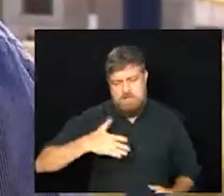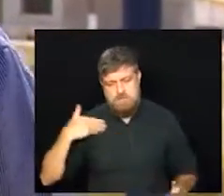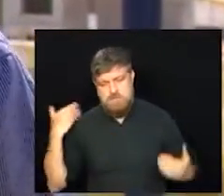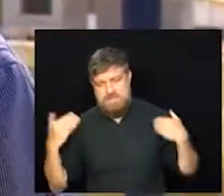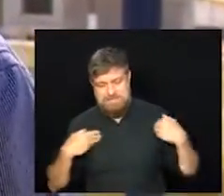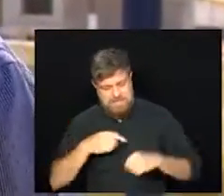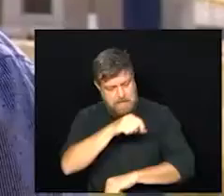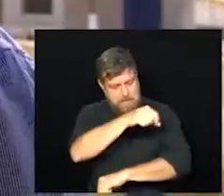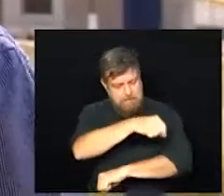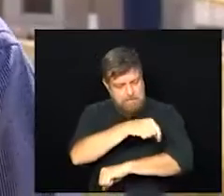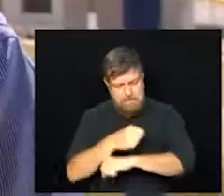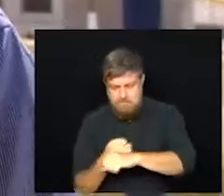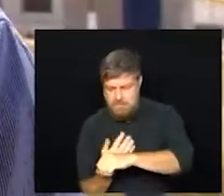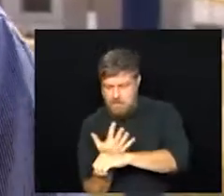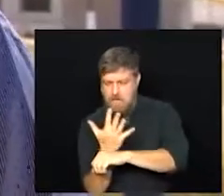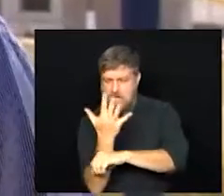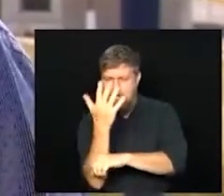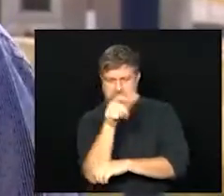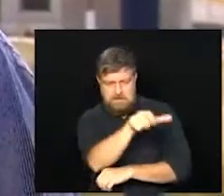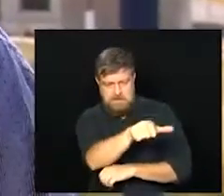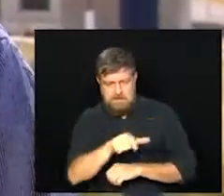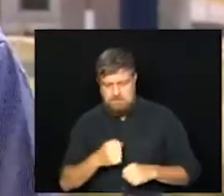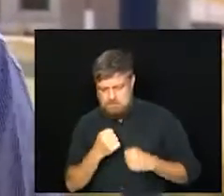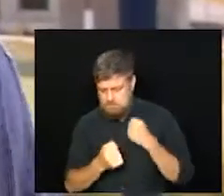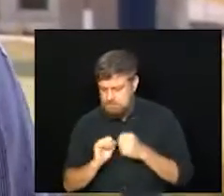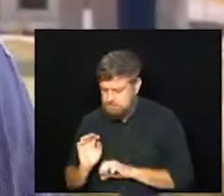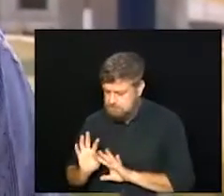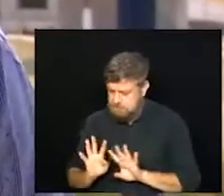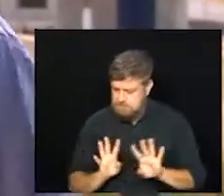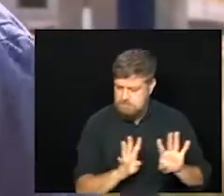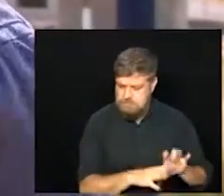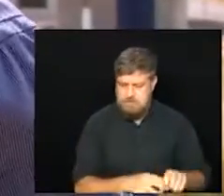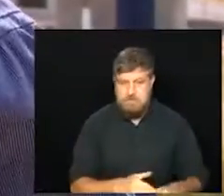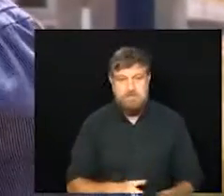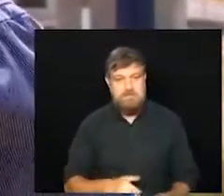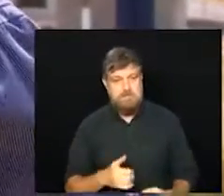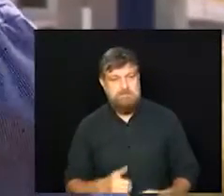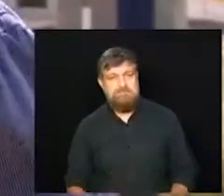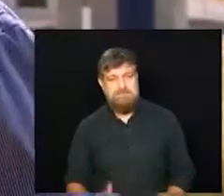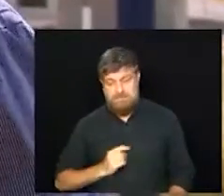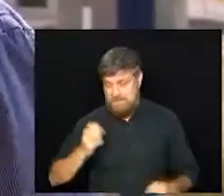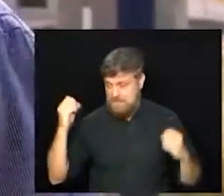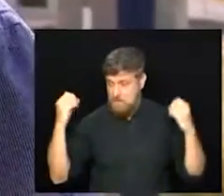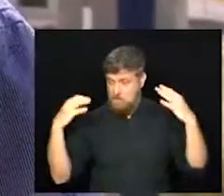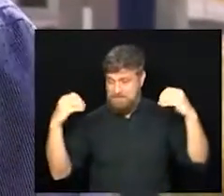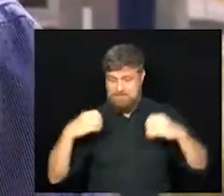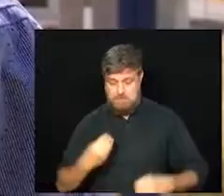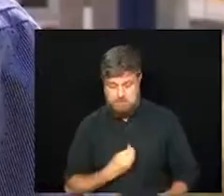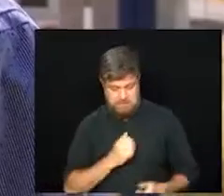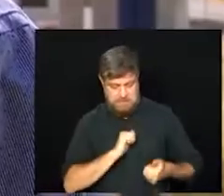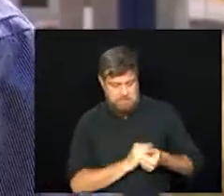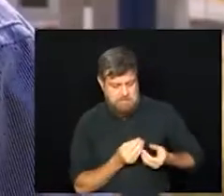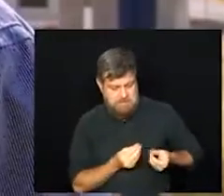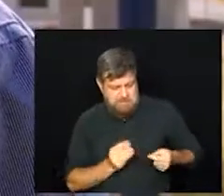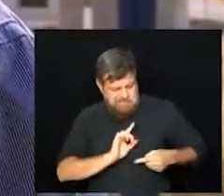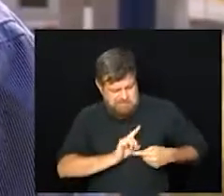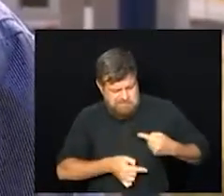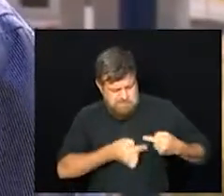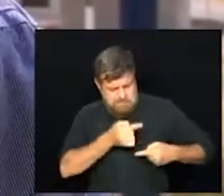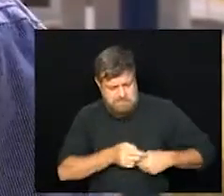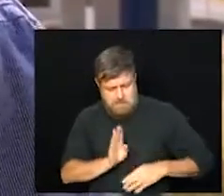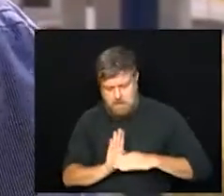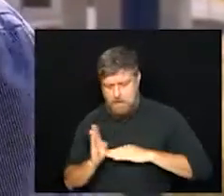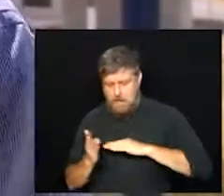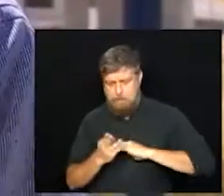de árvores, pista de caminhada, academia de terceira idade, iluminação, que vai trazer mais qualidade de vida aqui para o Padre